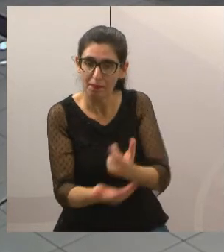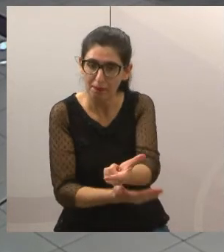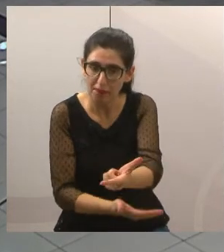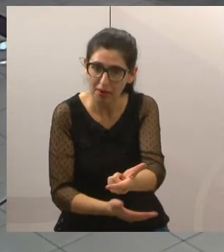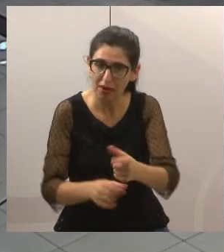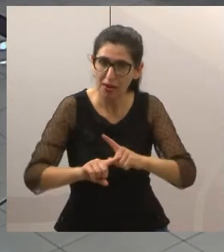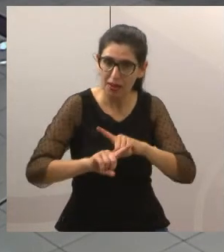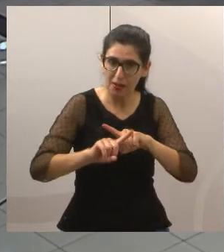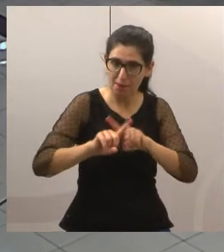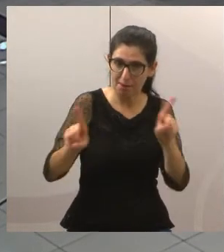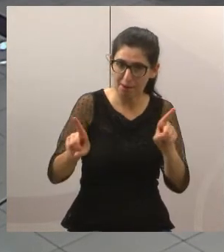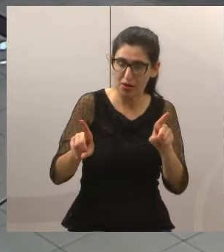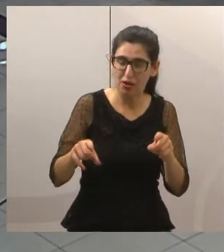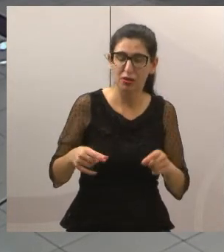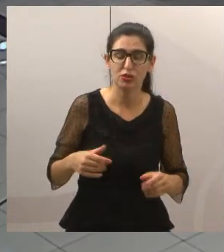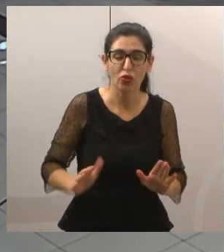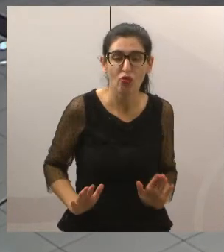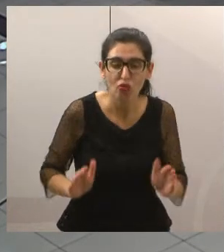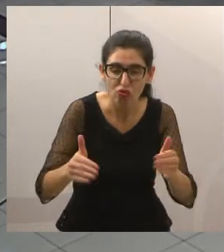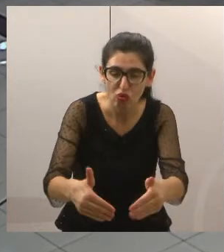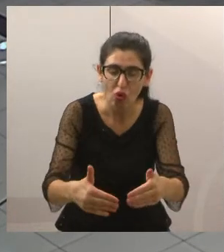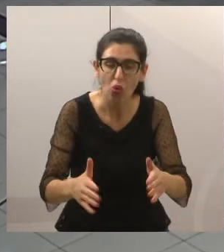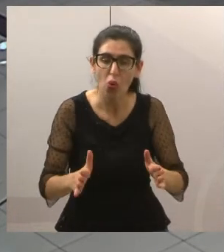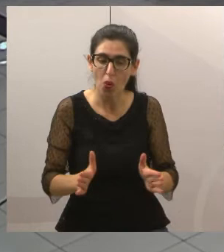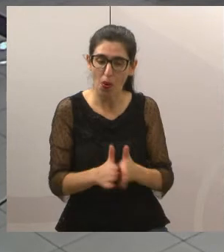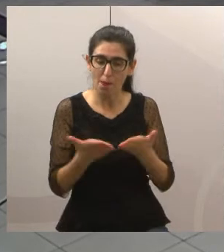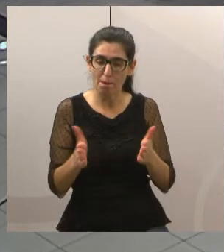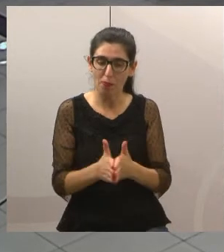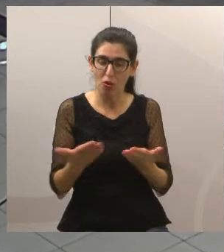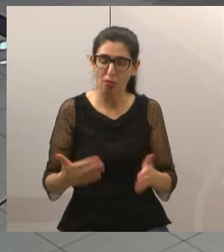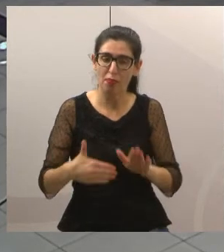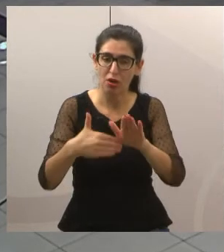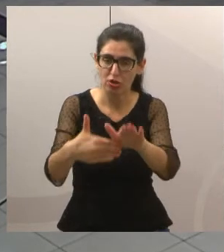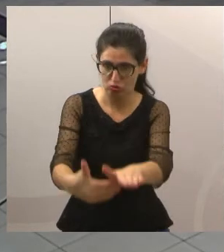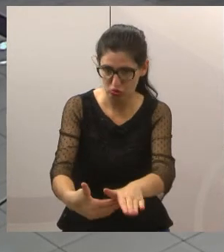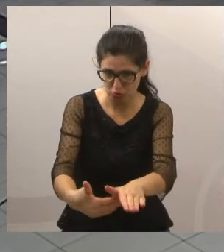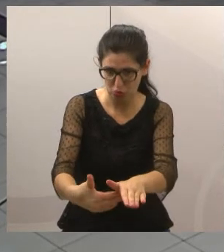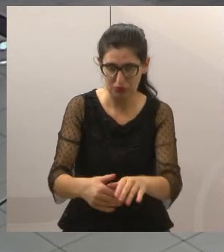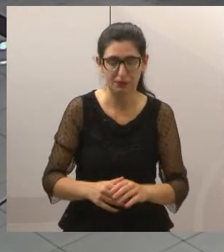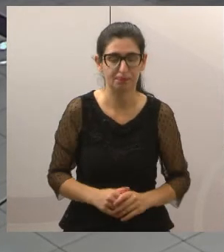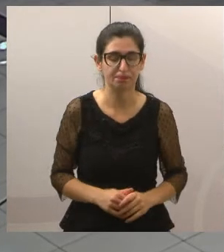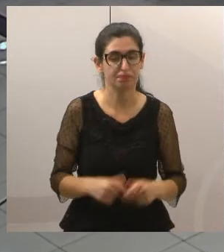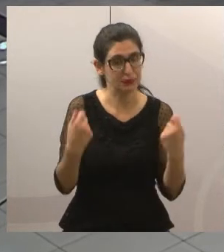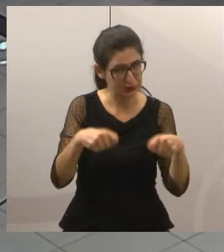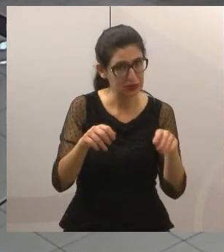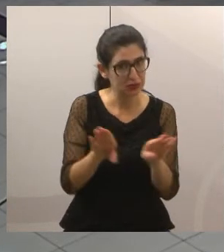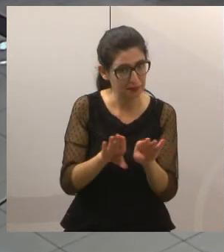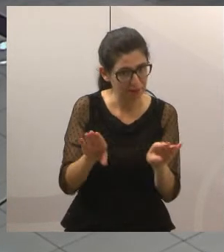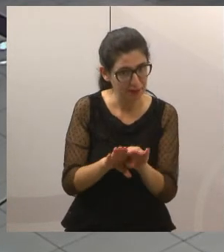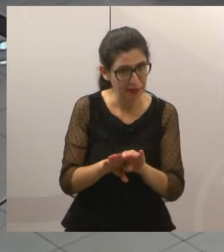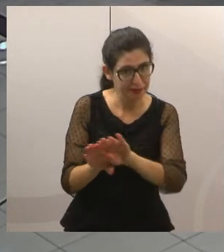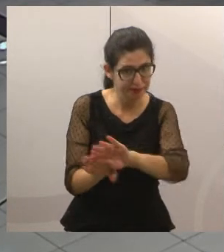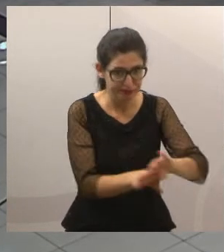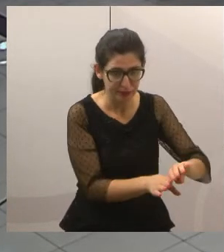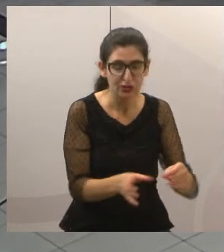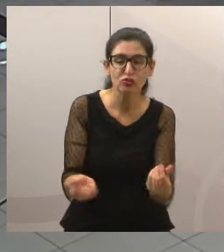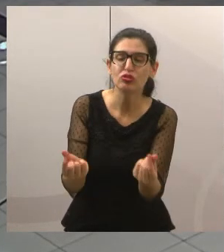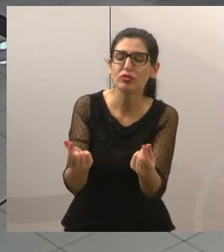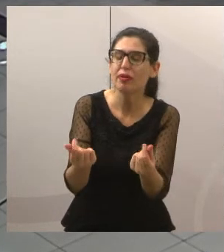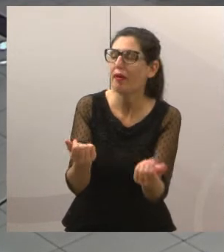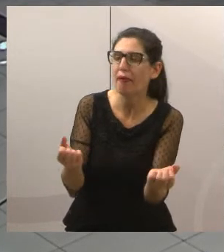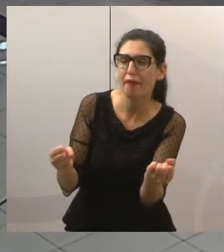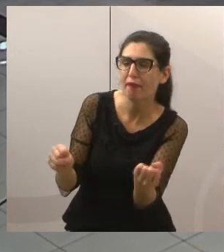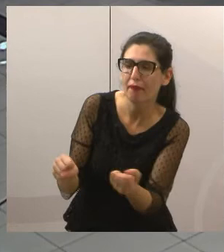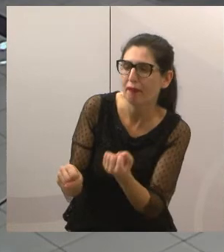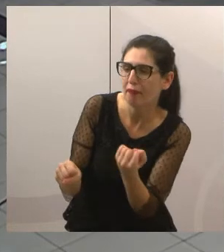das entidades sociais, que é para investir numa obra ou num projeto, ou num atendimento ao seu